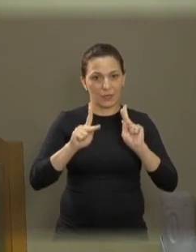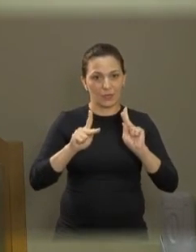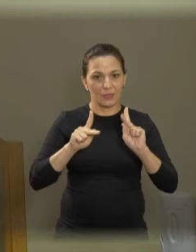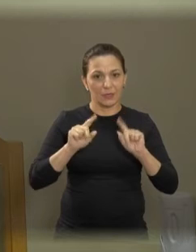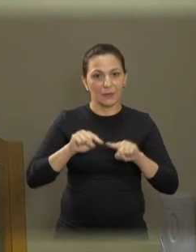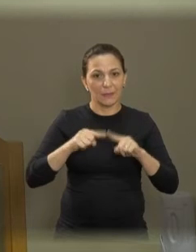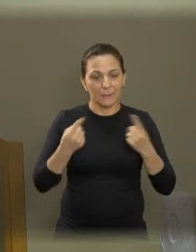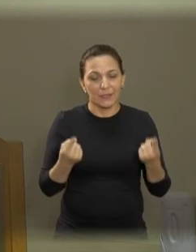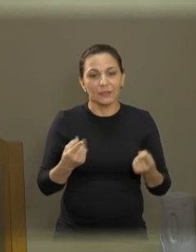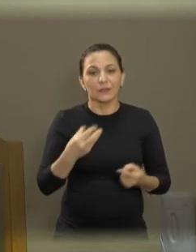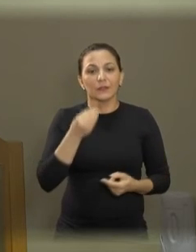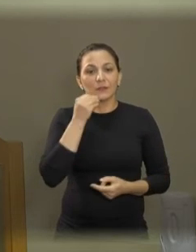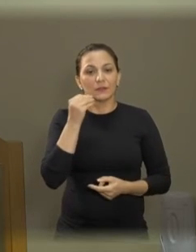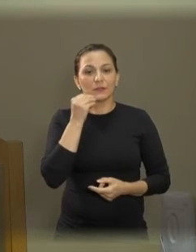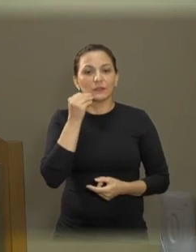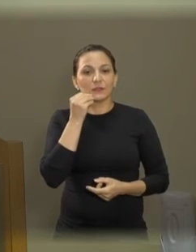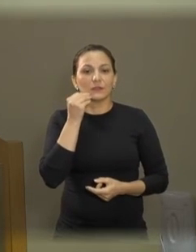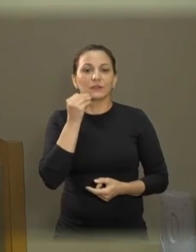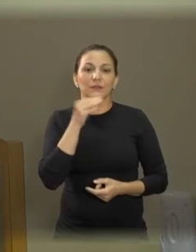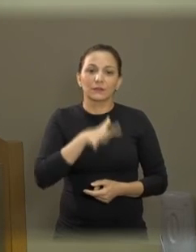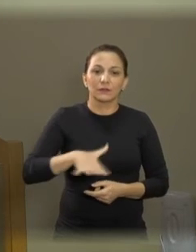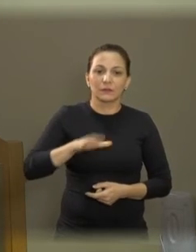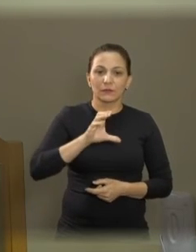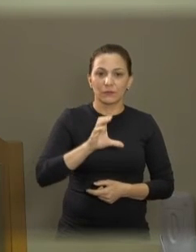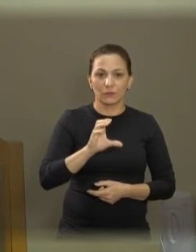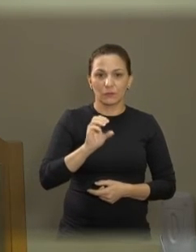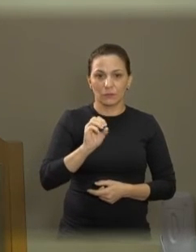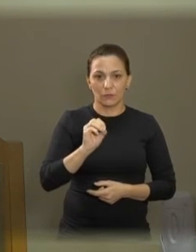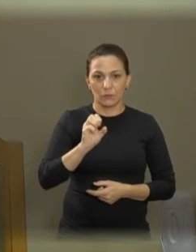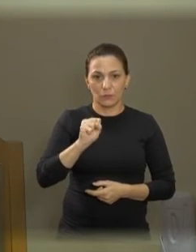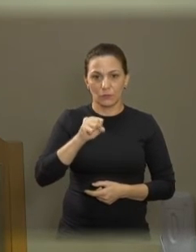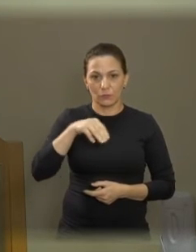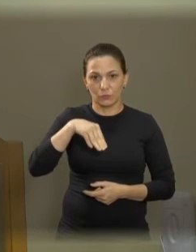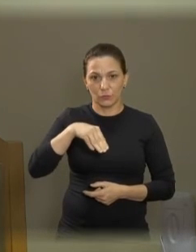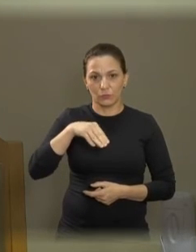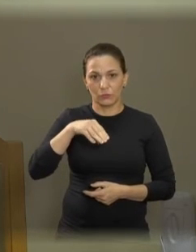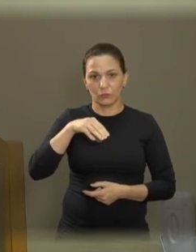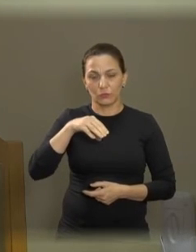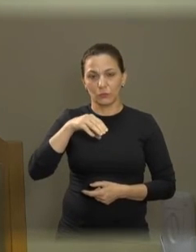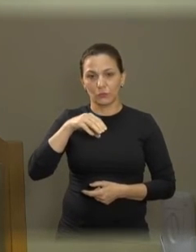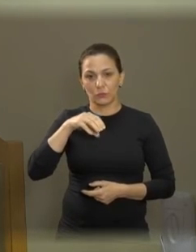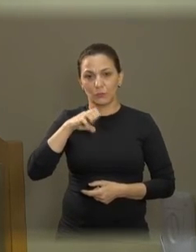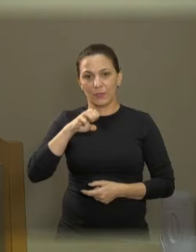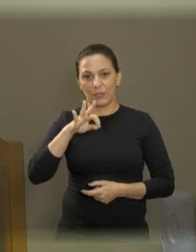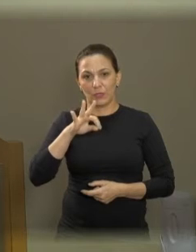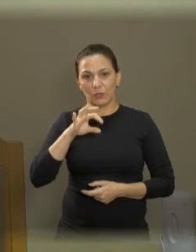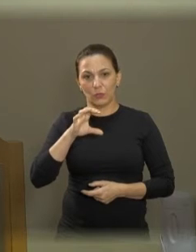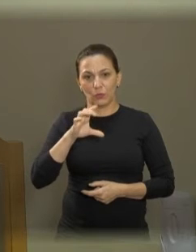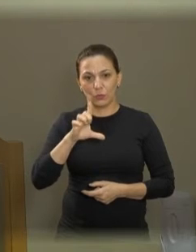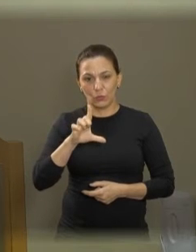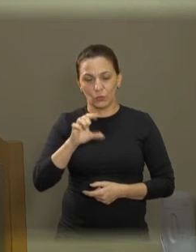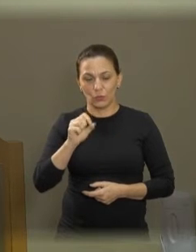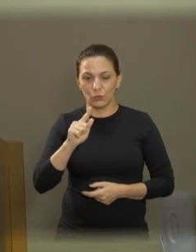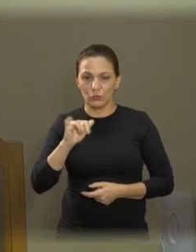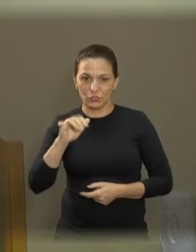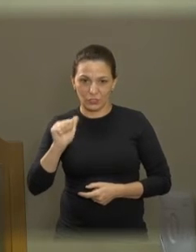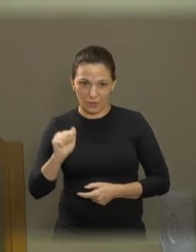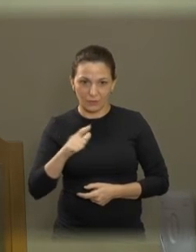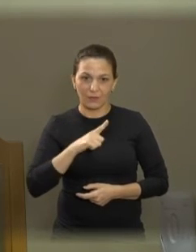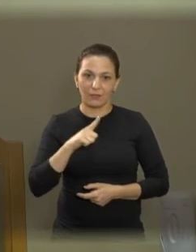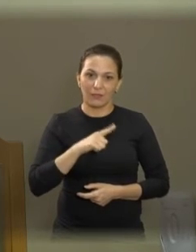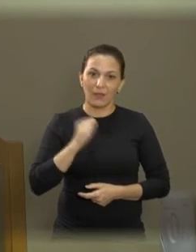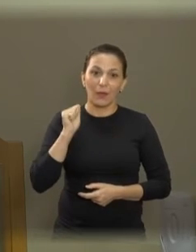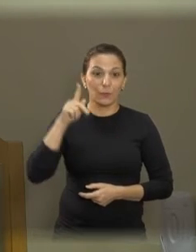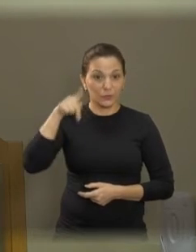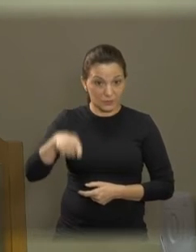oportunidade na cosmetologia, 1 ano depois. Porque a cosmetologia, a professora Maria Leonilde, havia aposentado e estava o